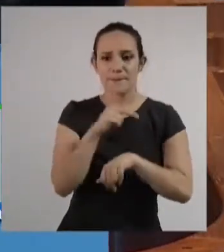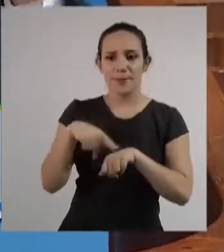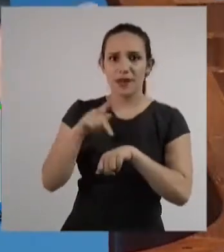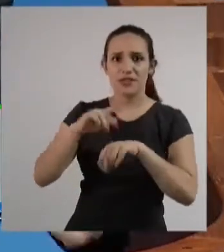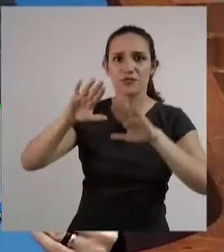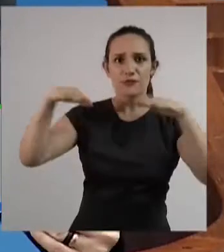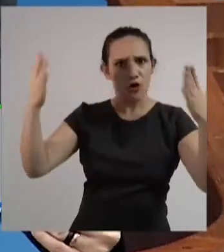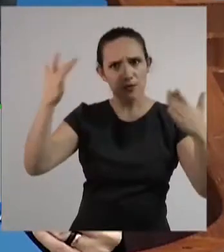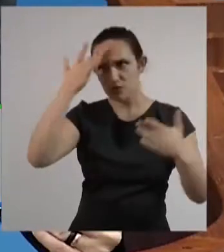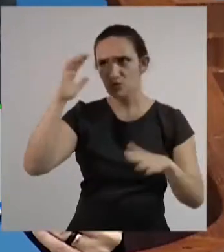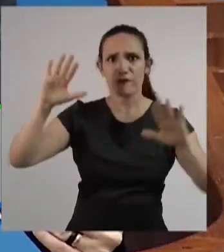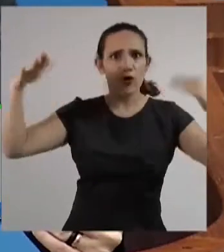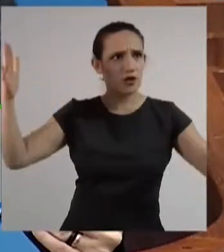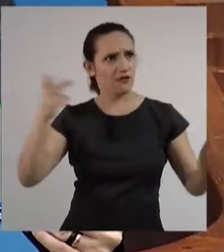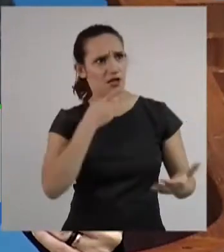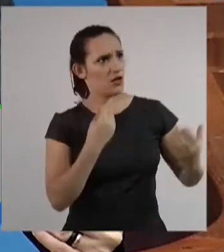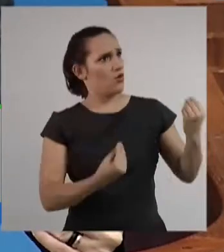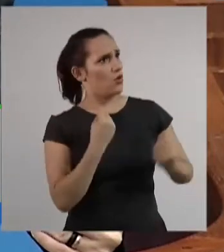lá fora reagem.